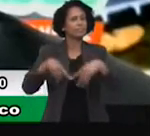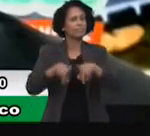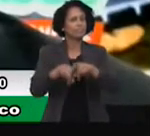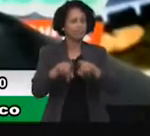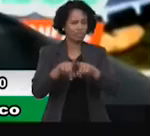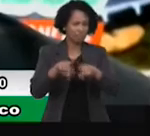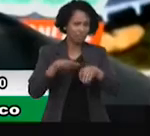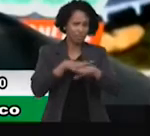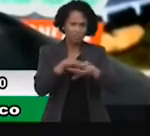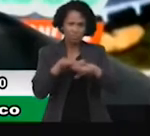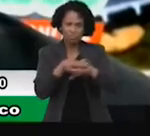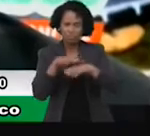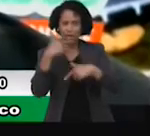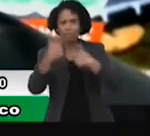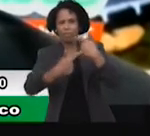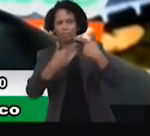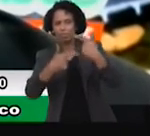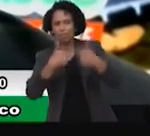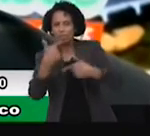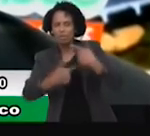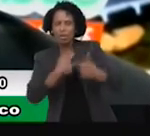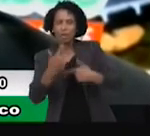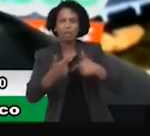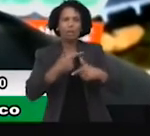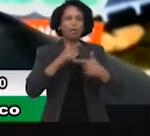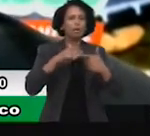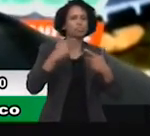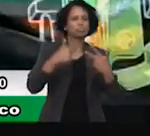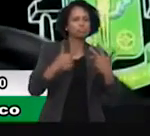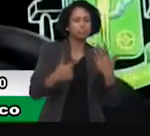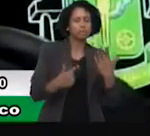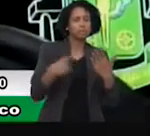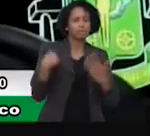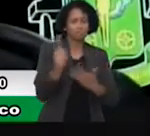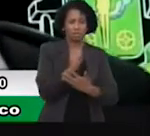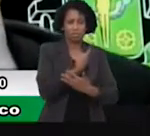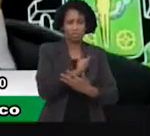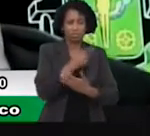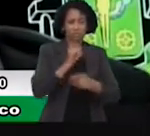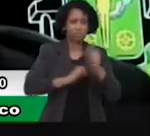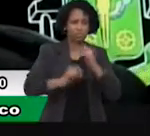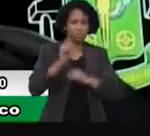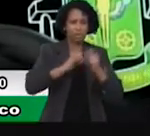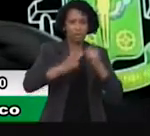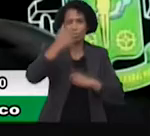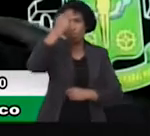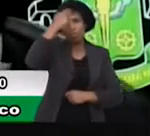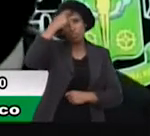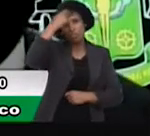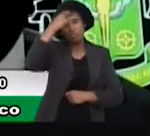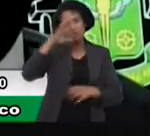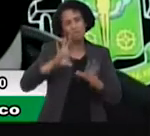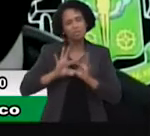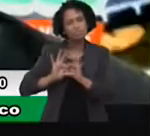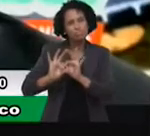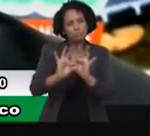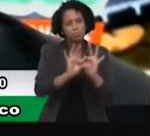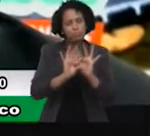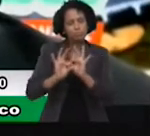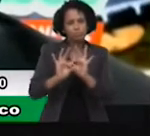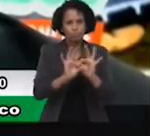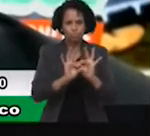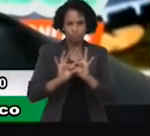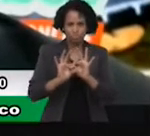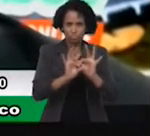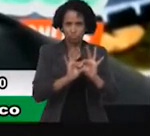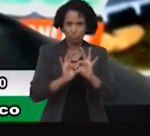conversando, jogando, buscando trazer as pessoas a consciência de como a gente pode, juntos, preservar